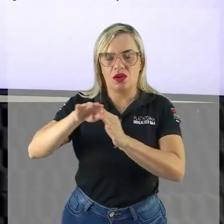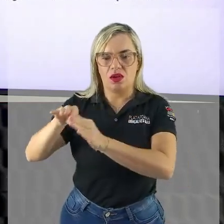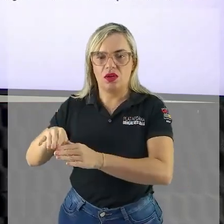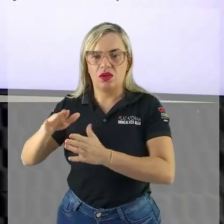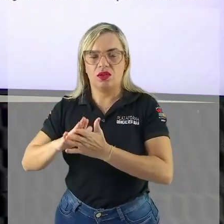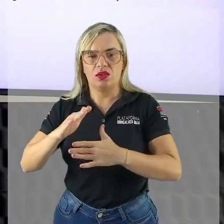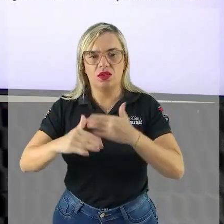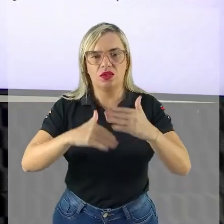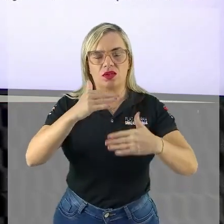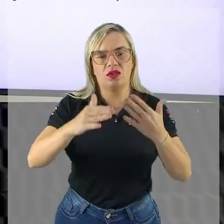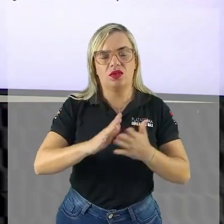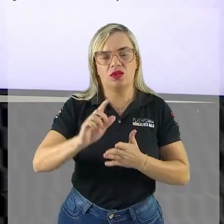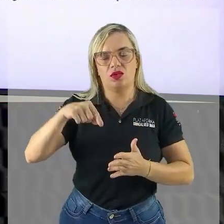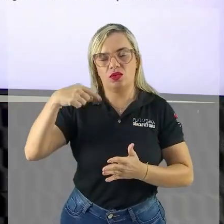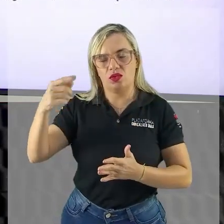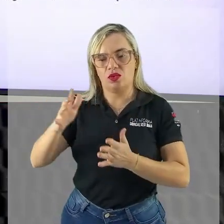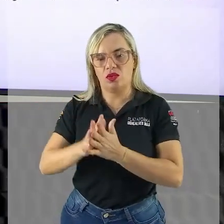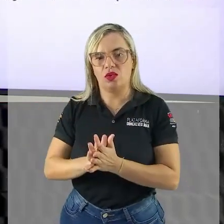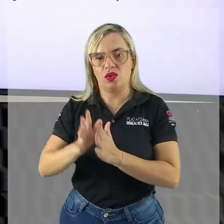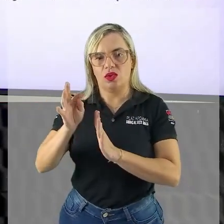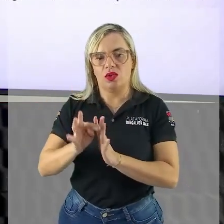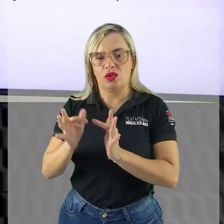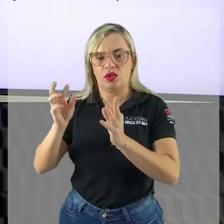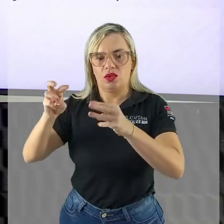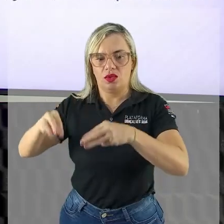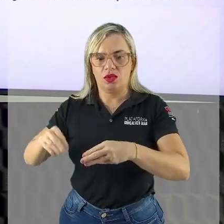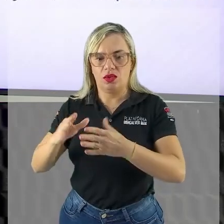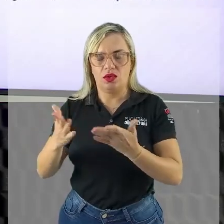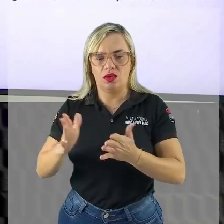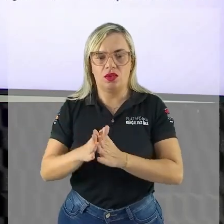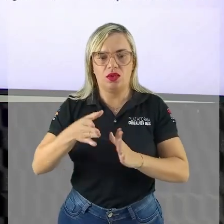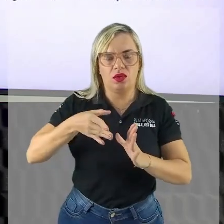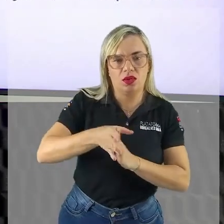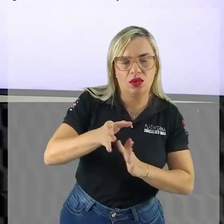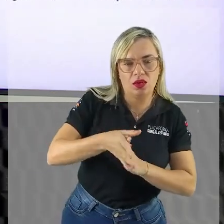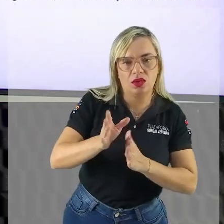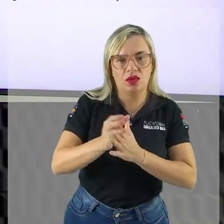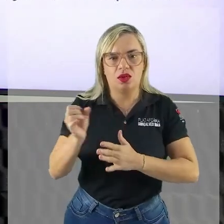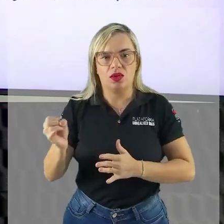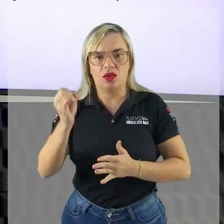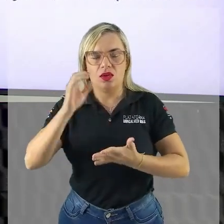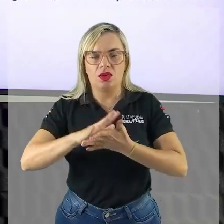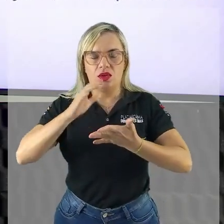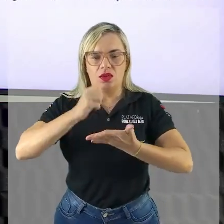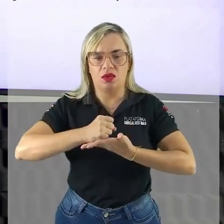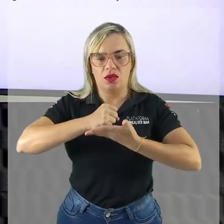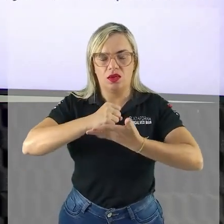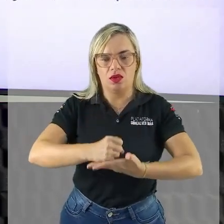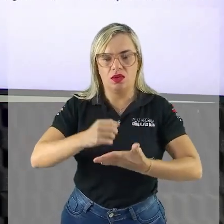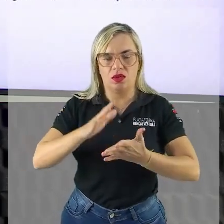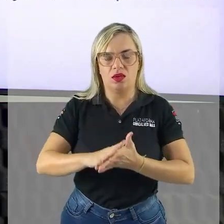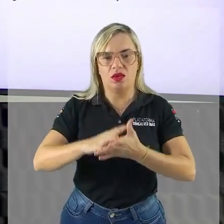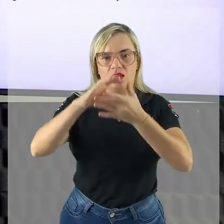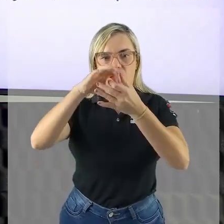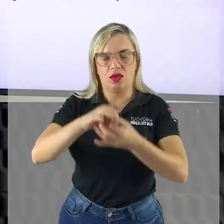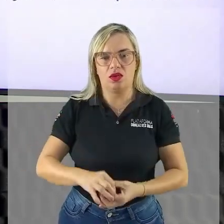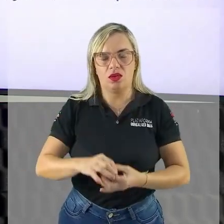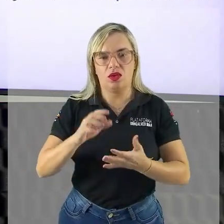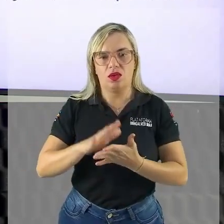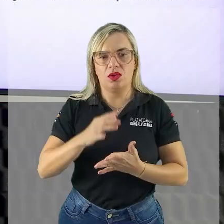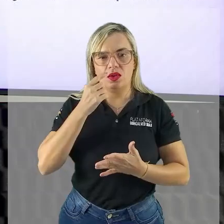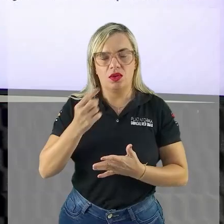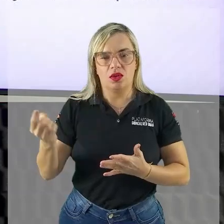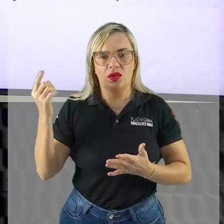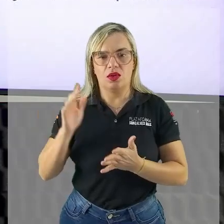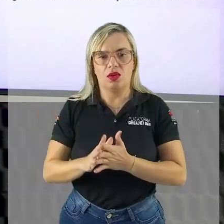do processo, tá bom? Dica importantíssima, que também vai te ajudar na coesão textual, na